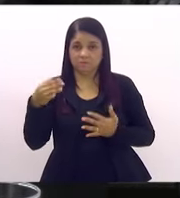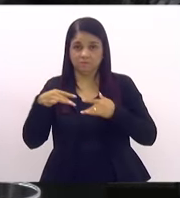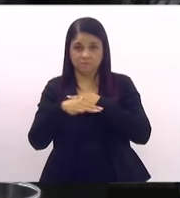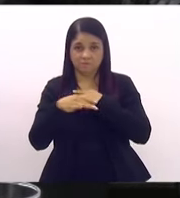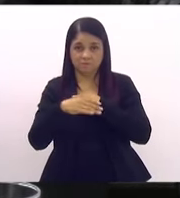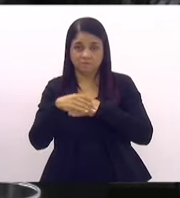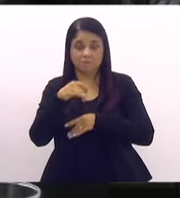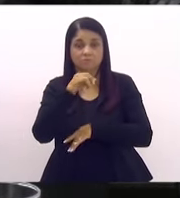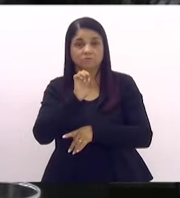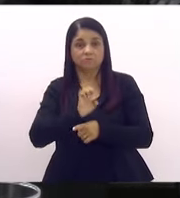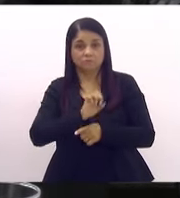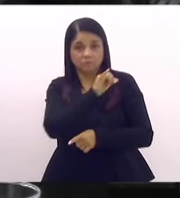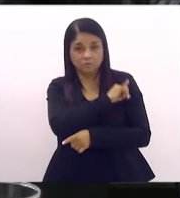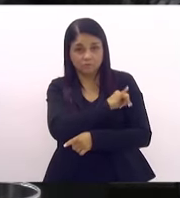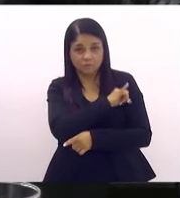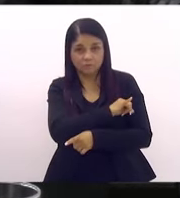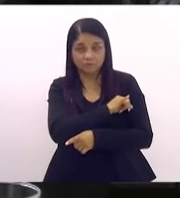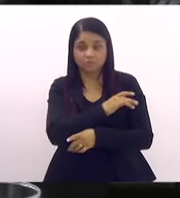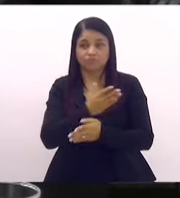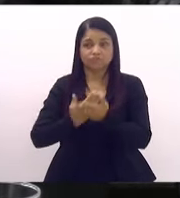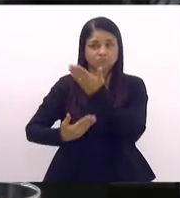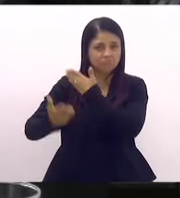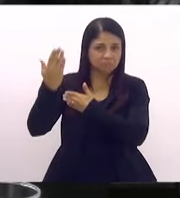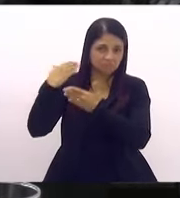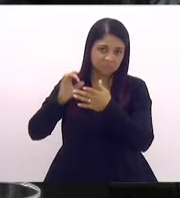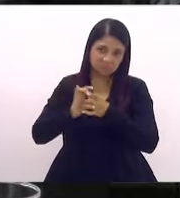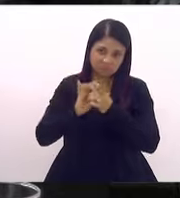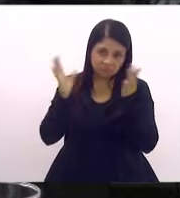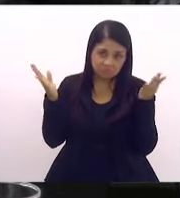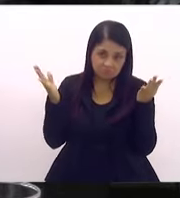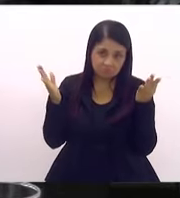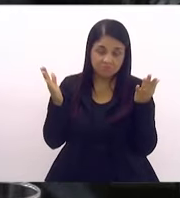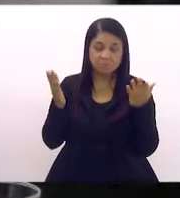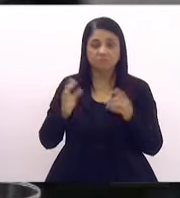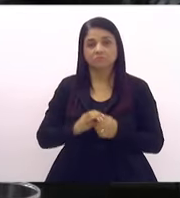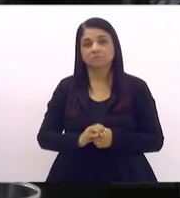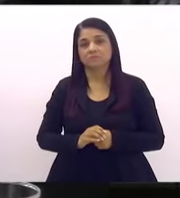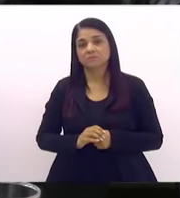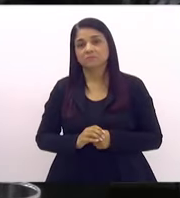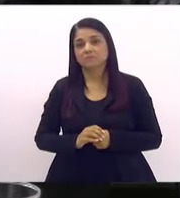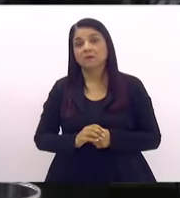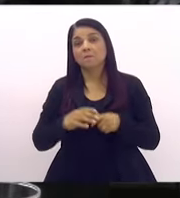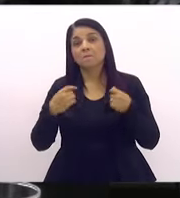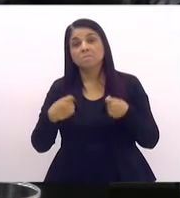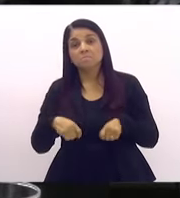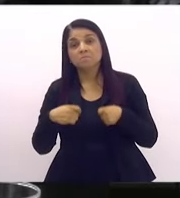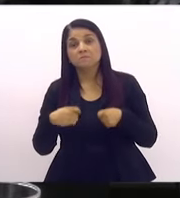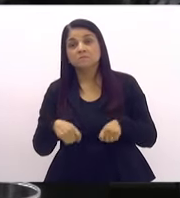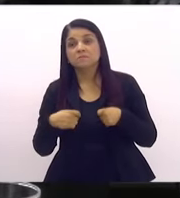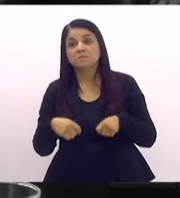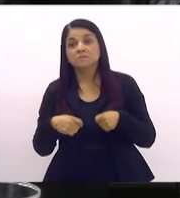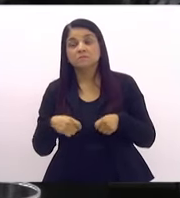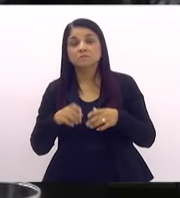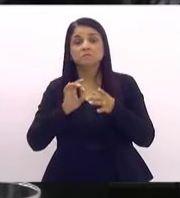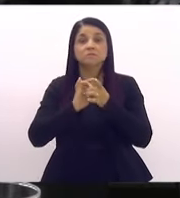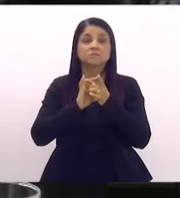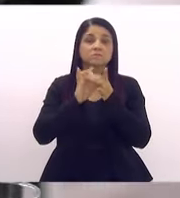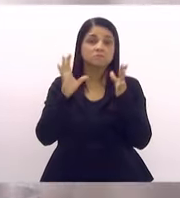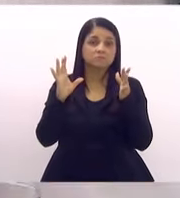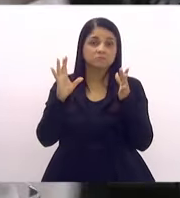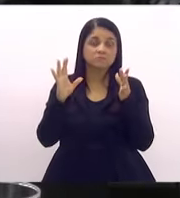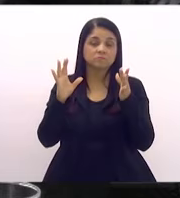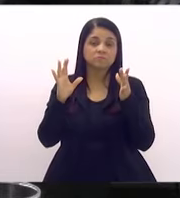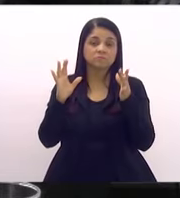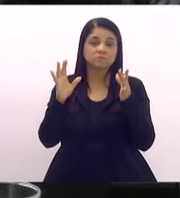alguma época. E mesmo que tenha autorizado, teria que ter uma autorização a